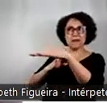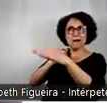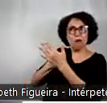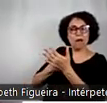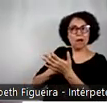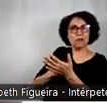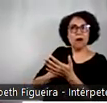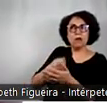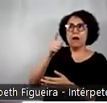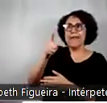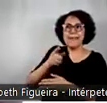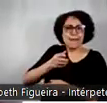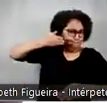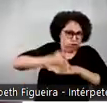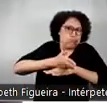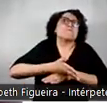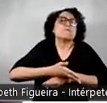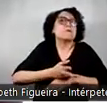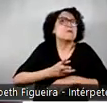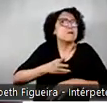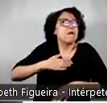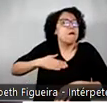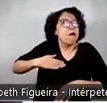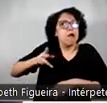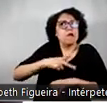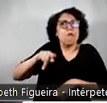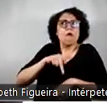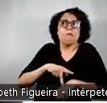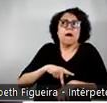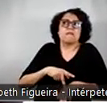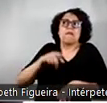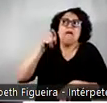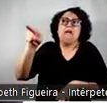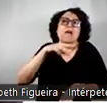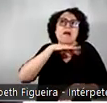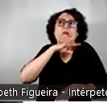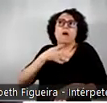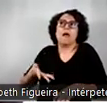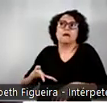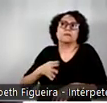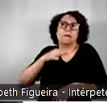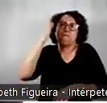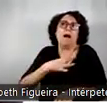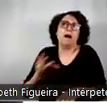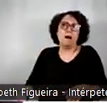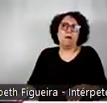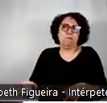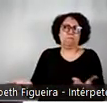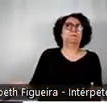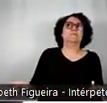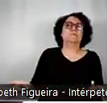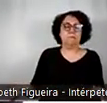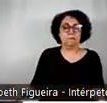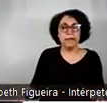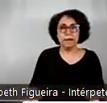questão da questão das migrações, geralmente muito da Europa, né, a gente percebe nisso, e também no